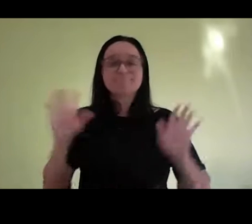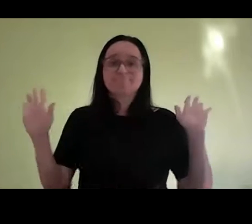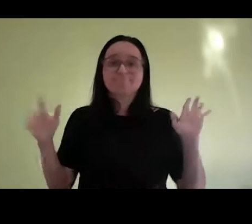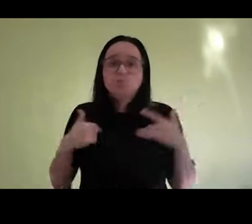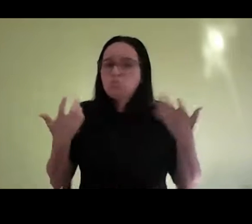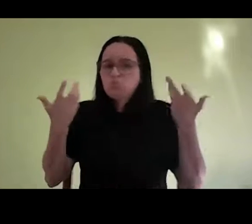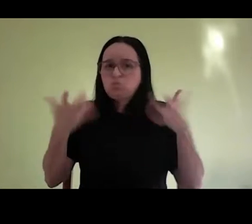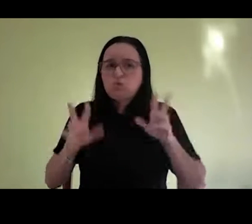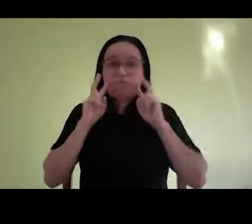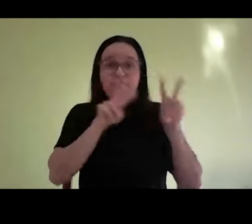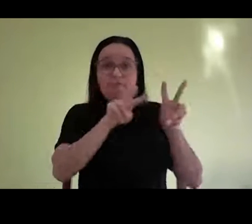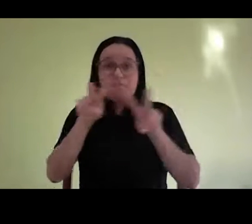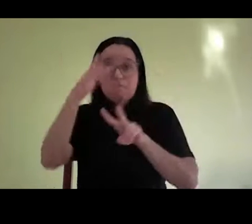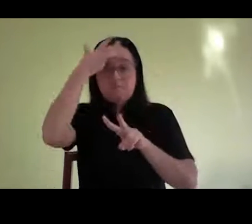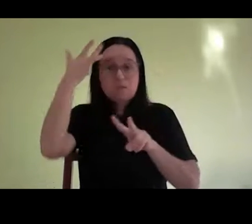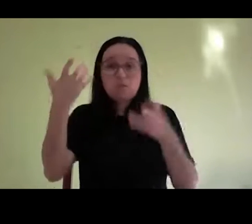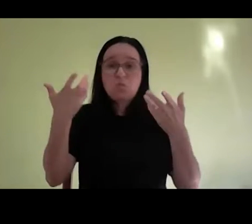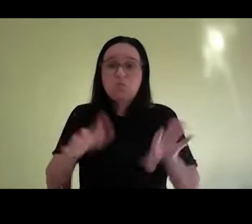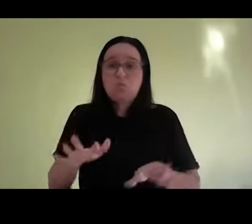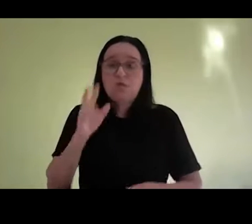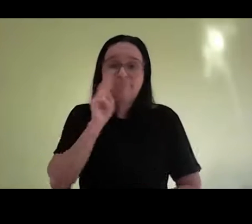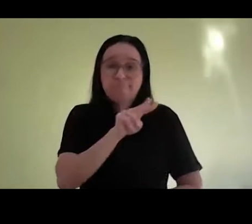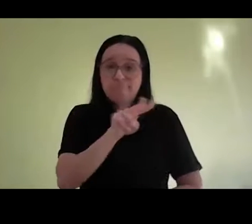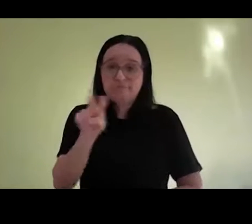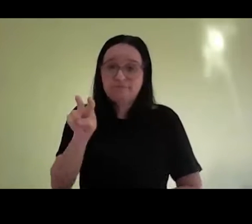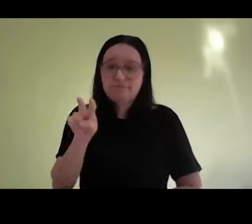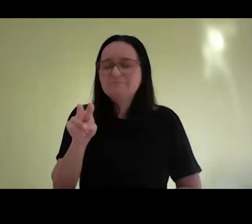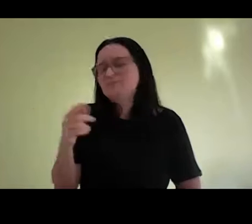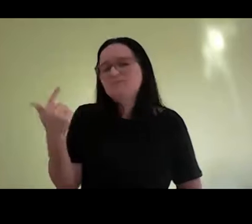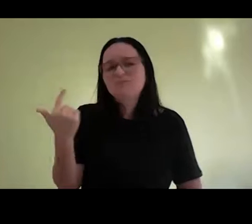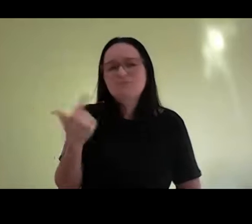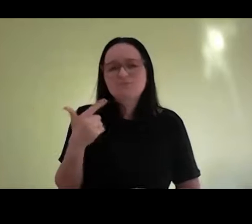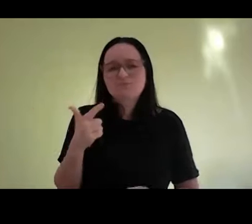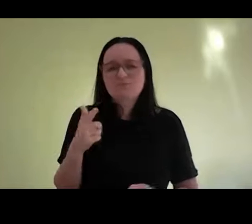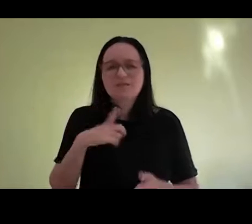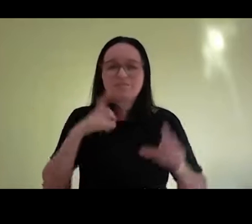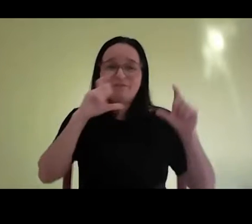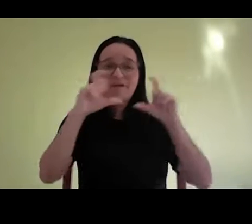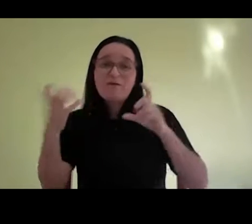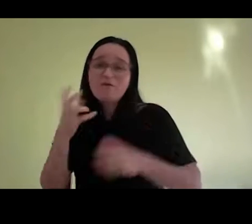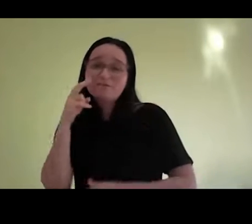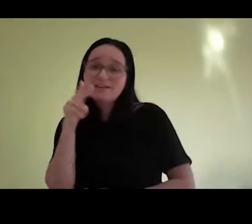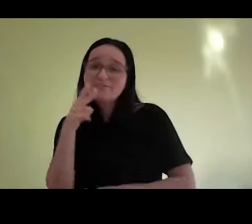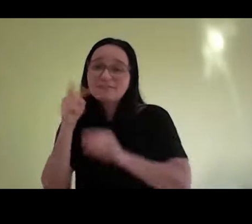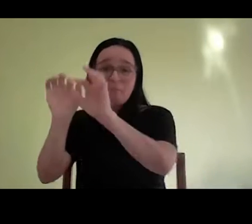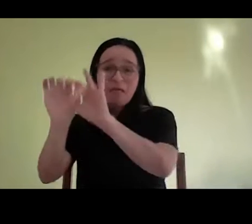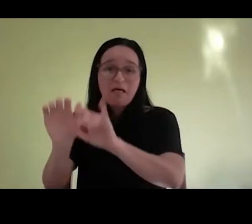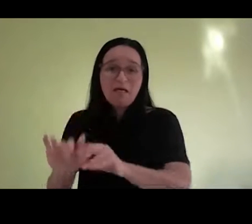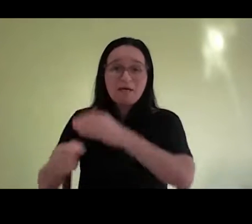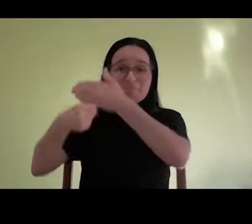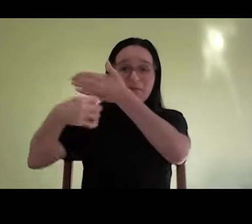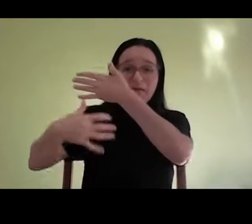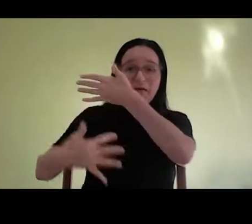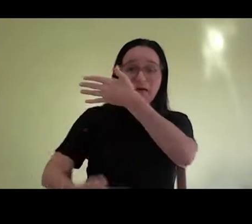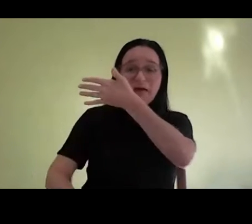e graças a Deus essa live ela não tinha. Hoje eu sinto falta de ver, eu tô vendo vocês escrevendo aqui, pelo